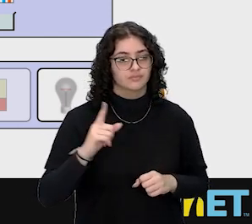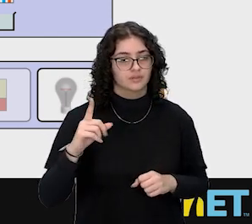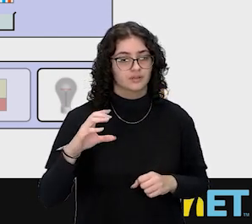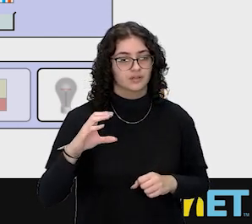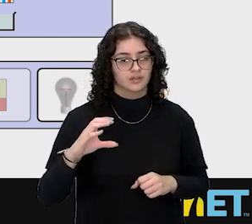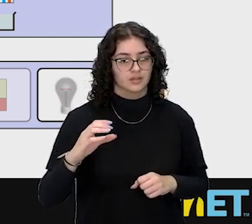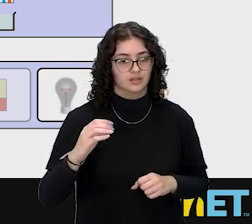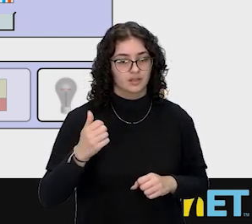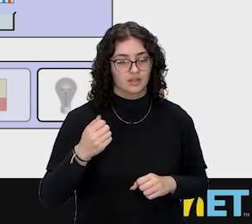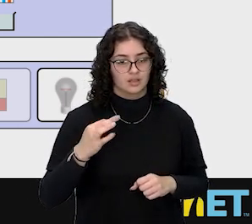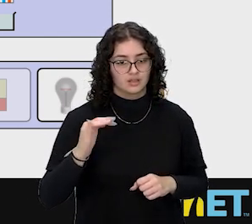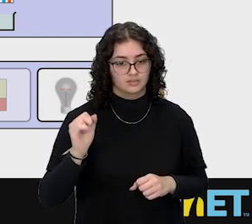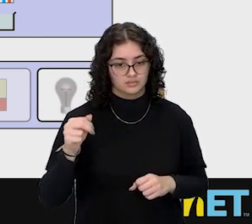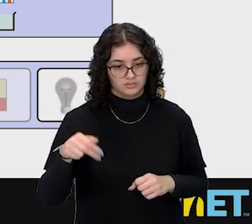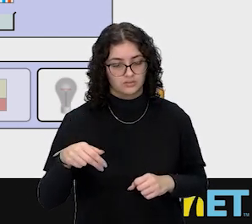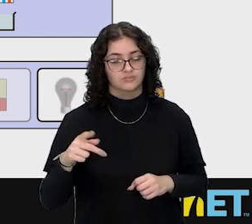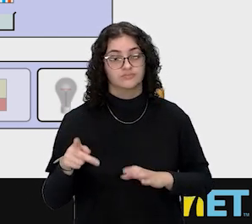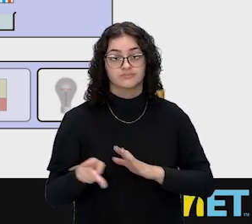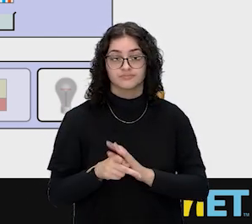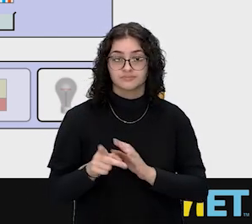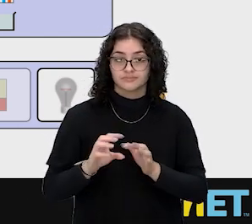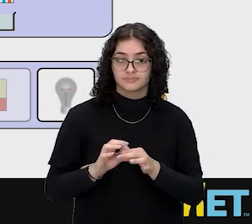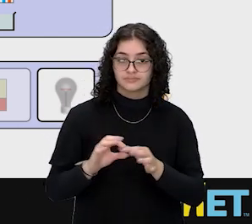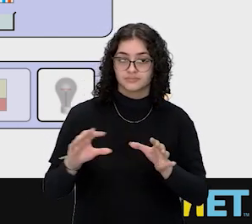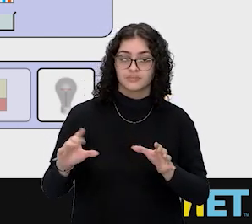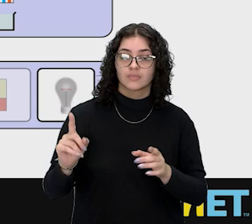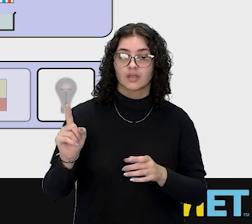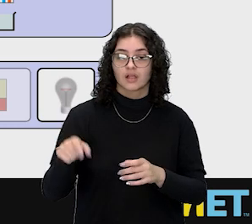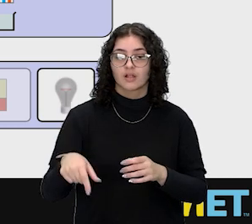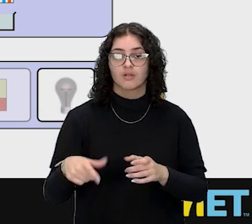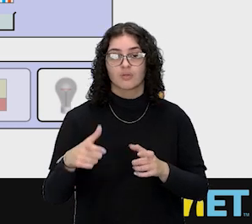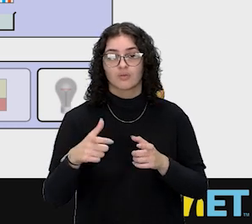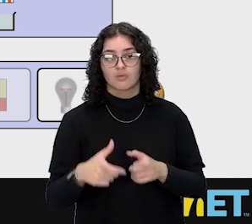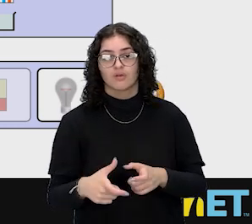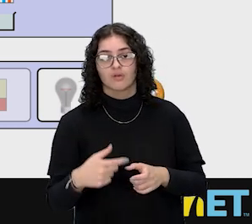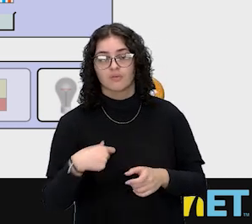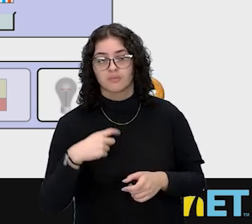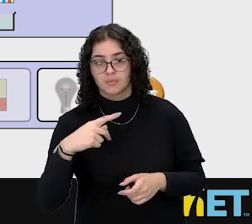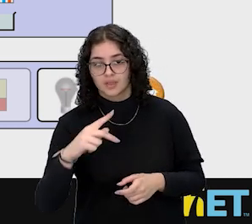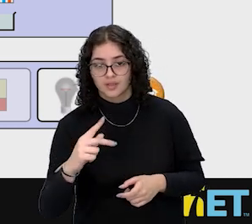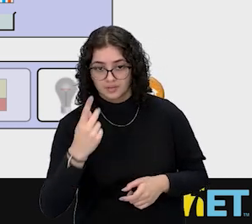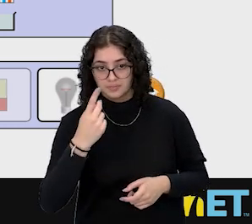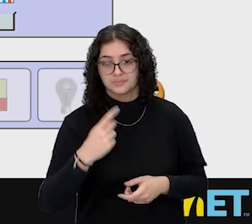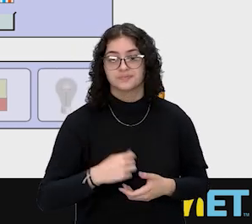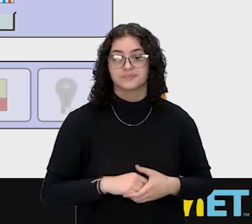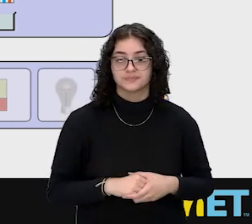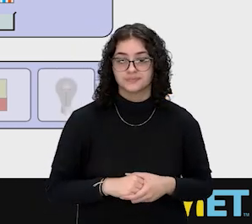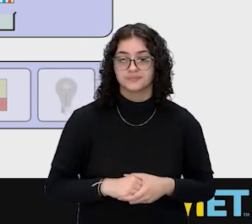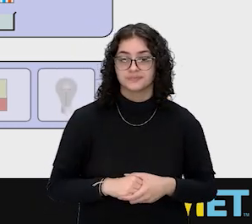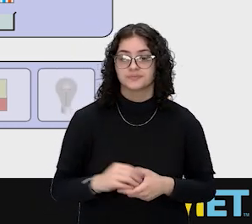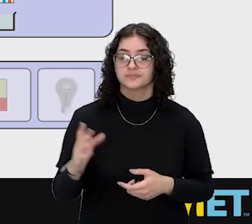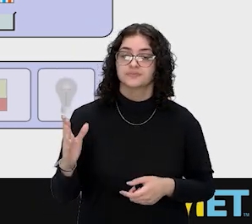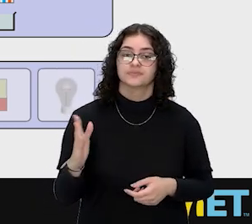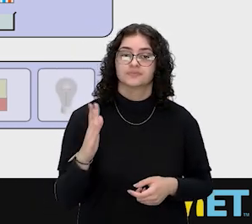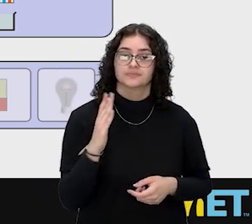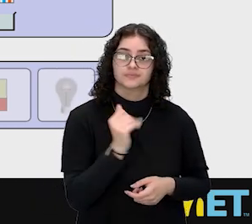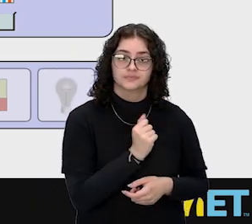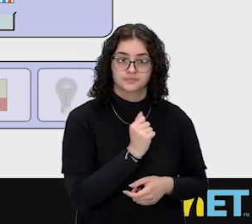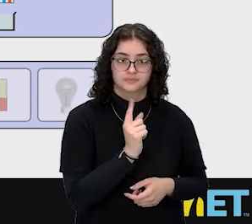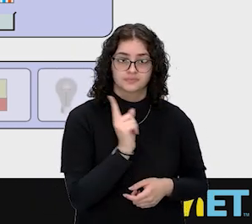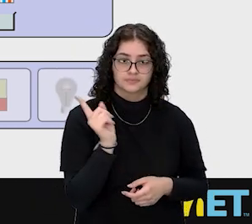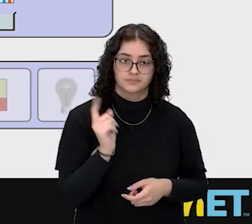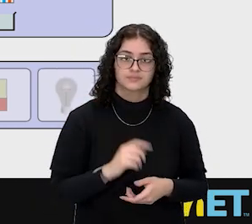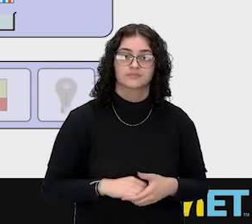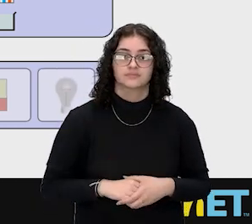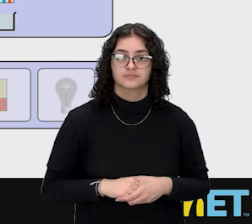cátion hidrônio que está livre e é por onde a gente vai medir o pH. Então, vamos lá no medidor de